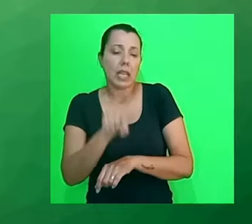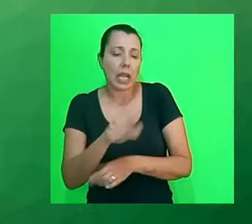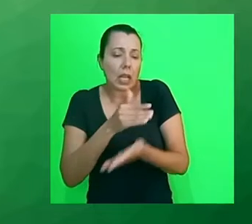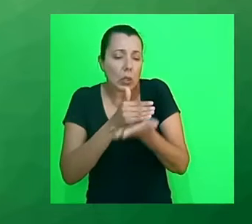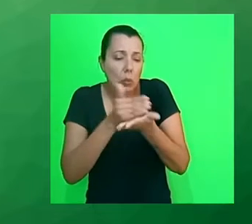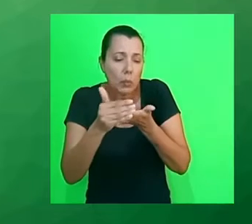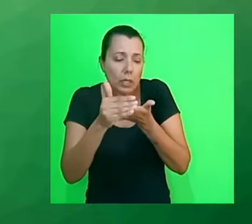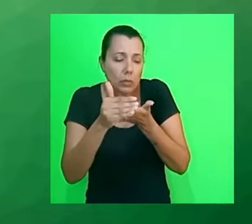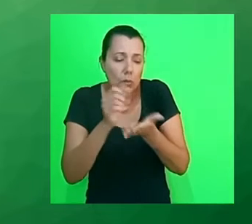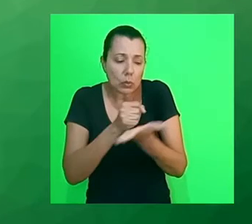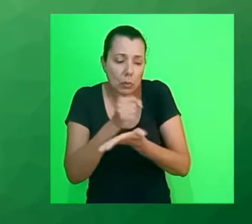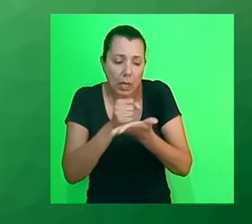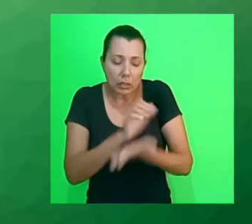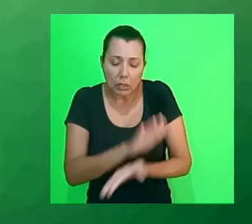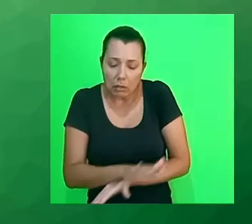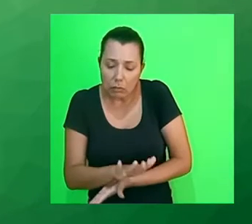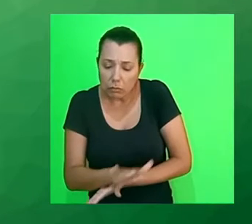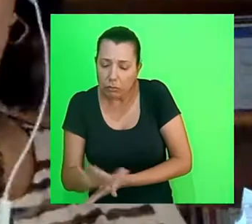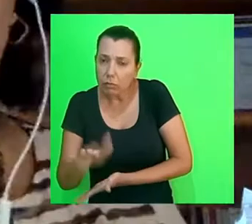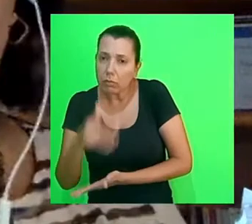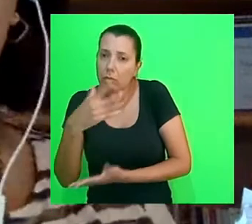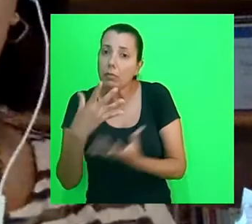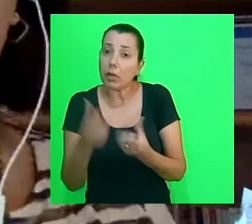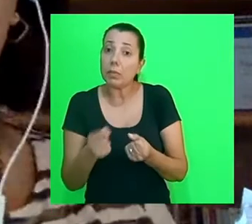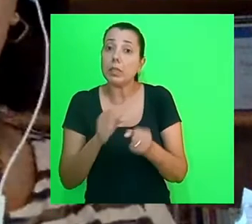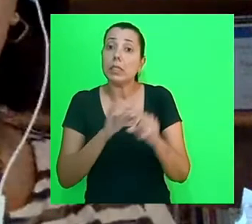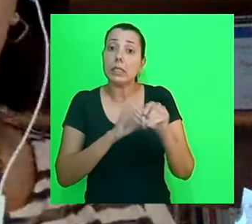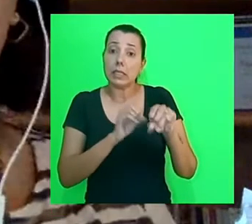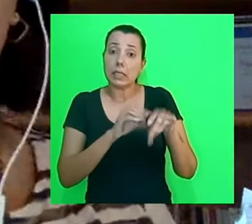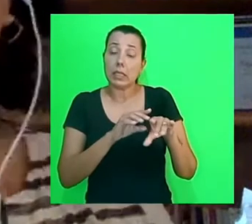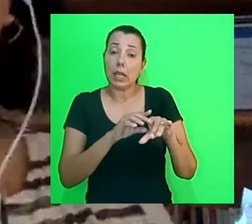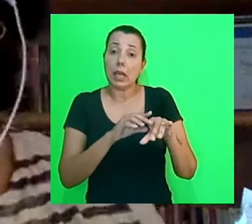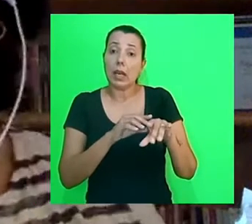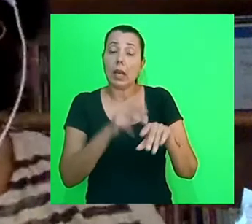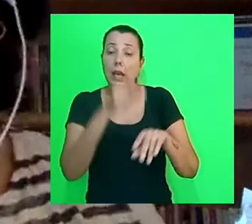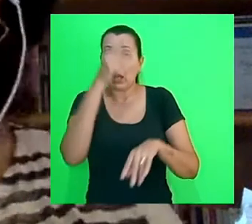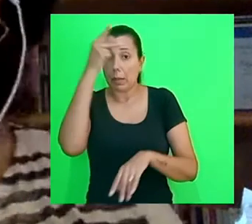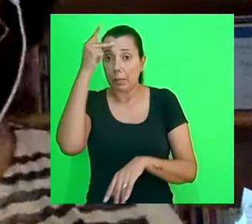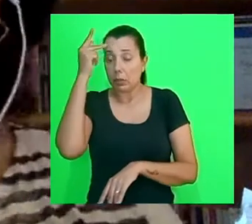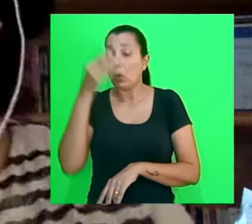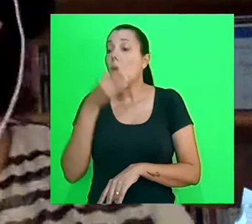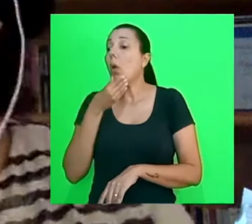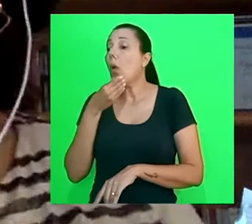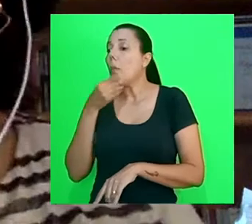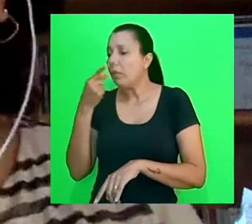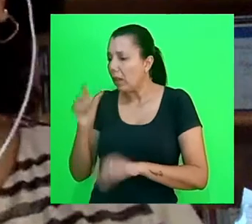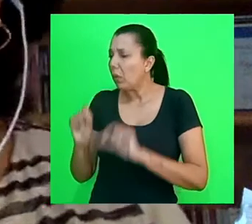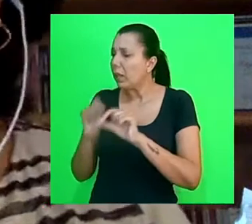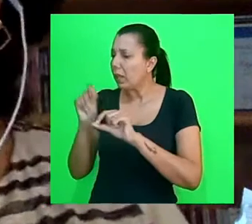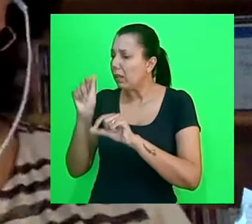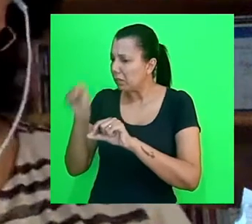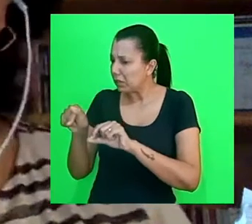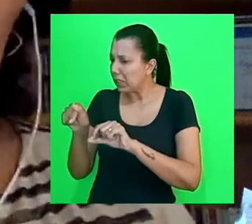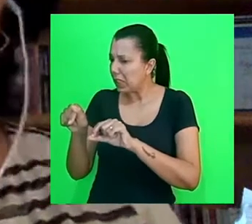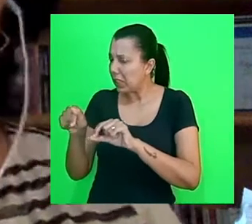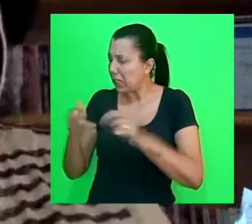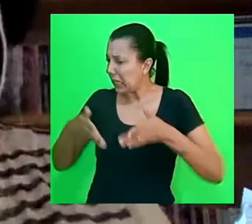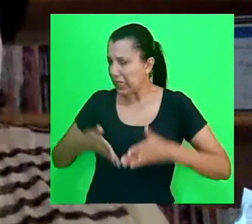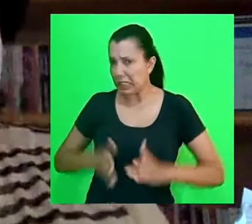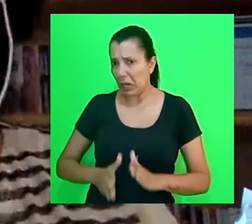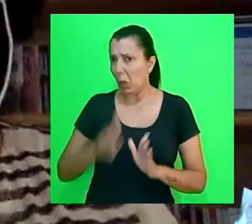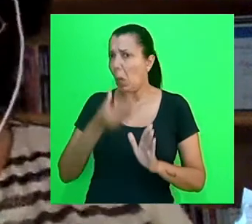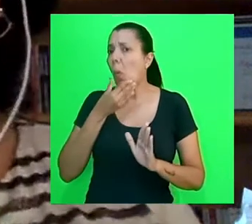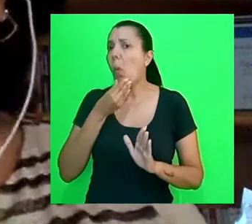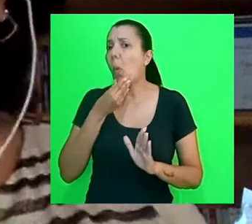diferenciada, o sexo feminino não faz melhor, nem mais poderoso. E as crianças, elas não nascem